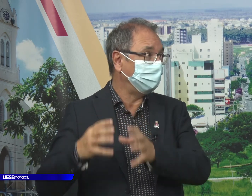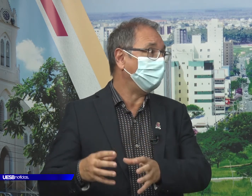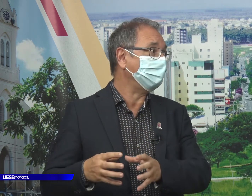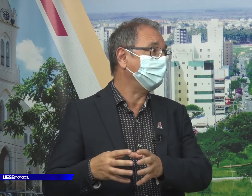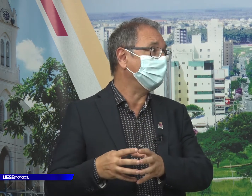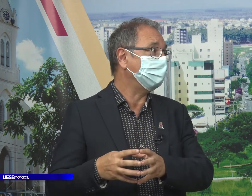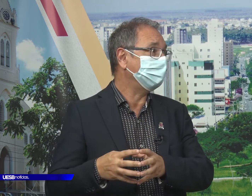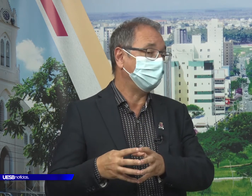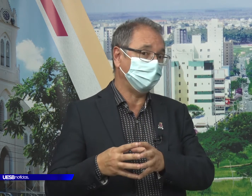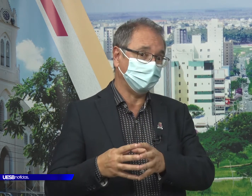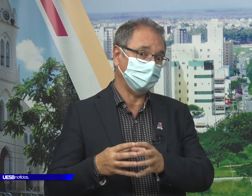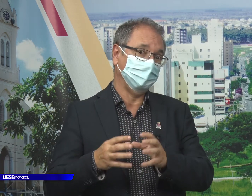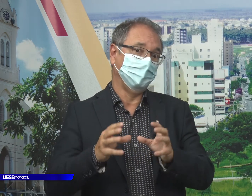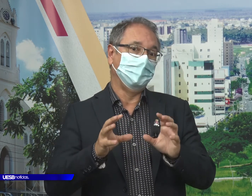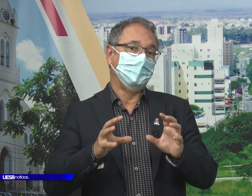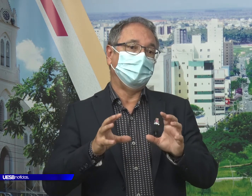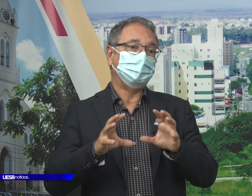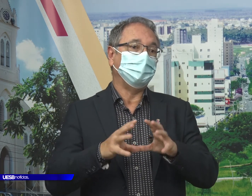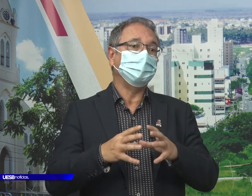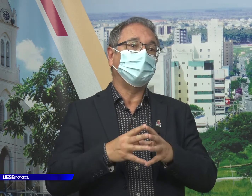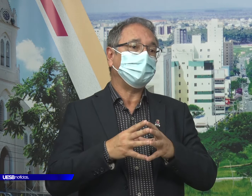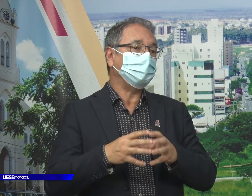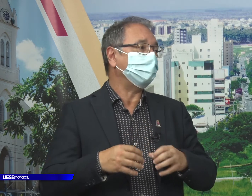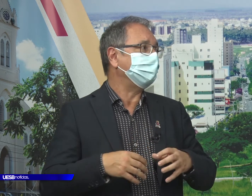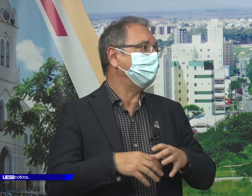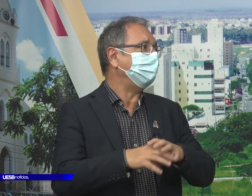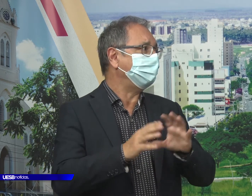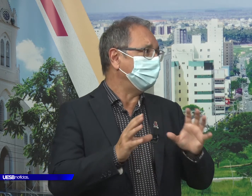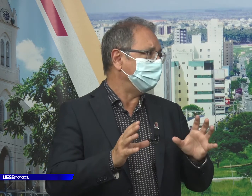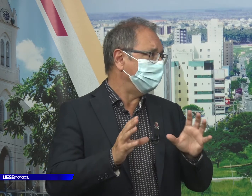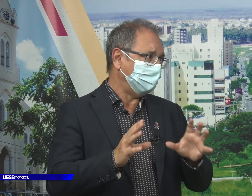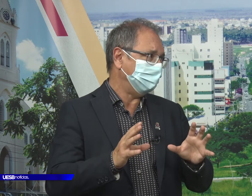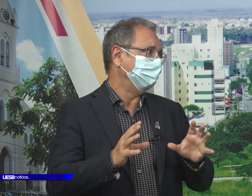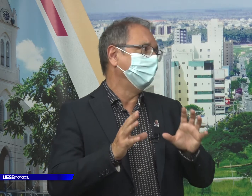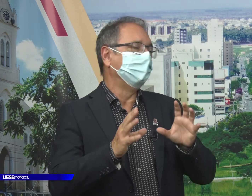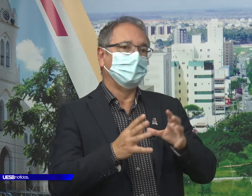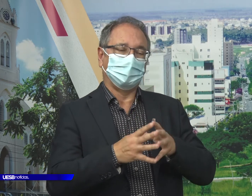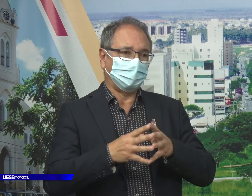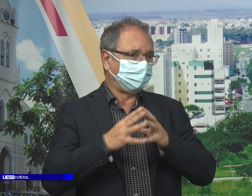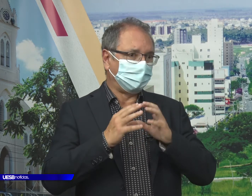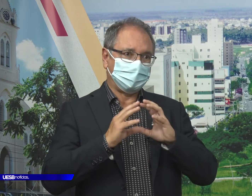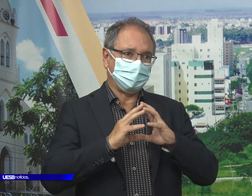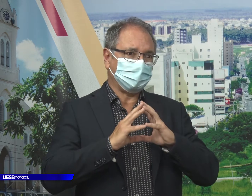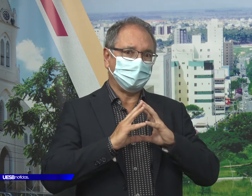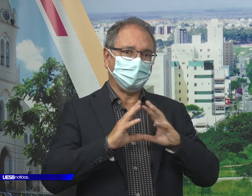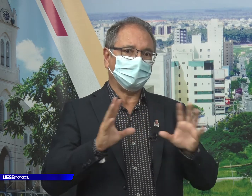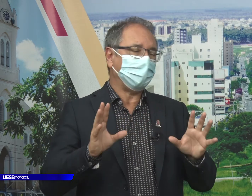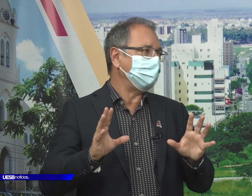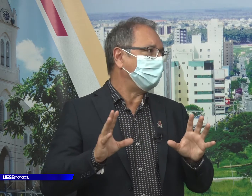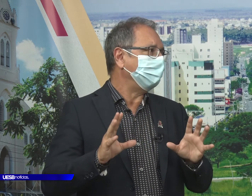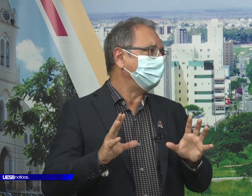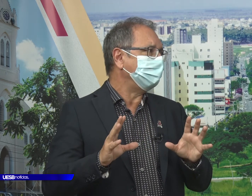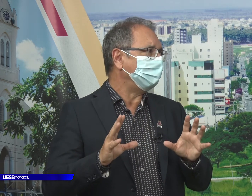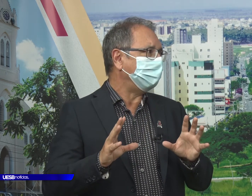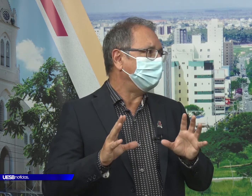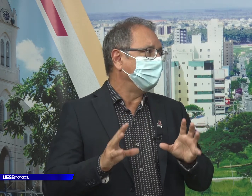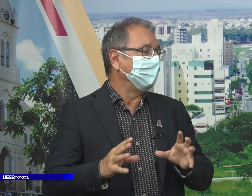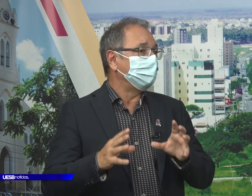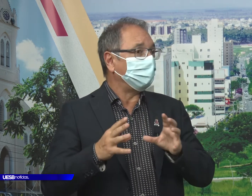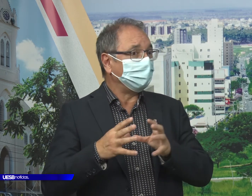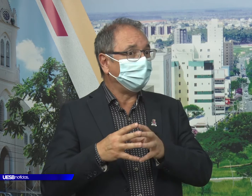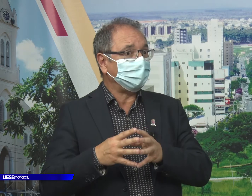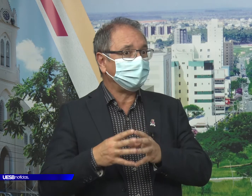do nosso conselho superior Então não é que a gente está se fechando não pois fosse de todo o país pode